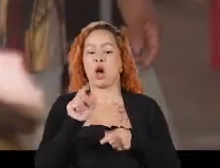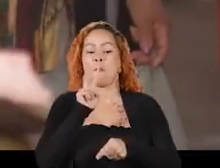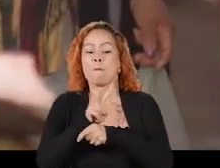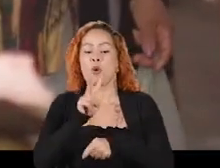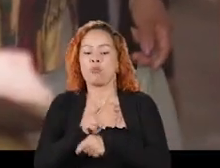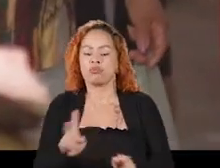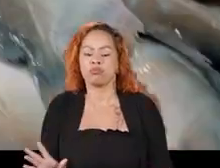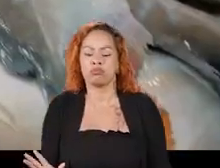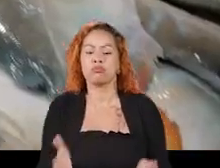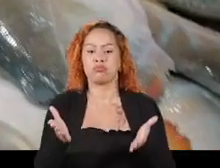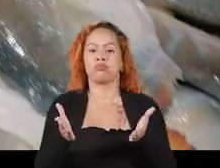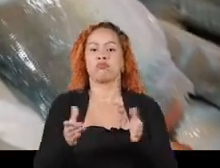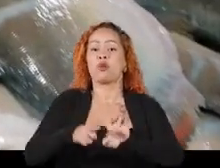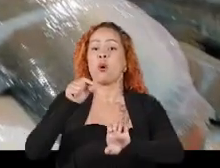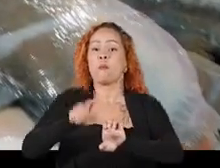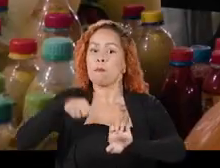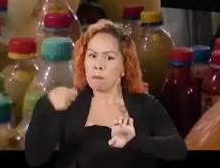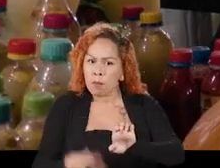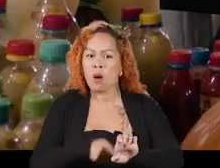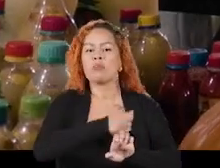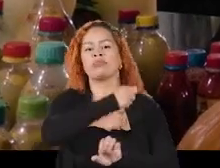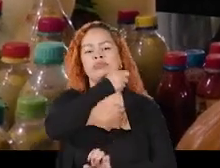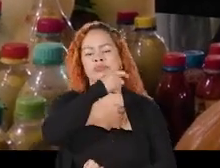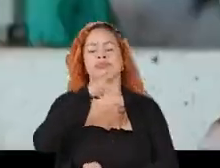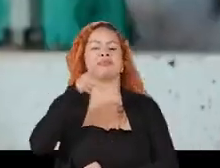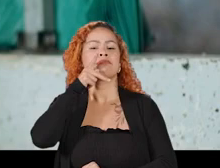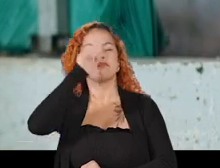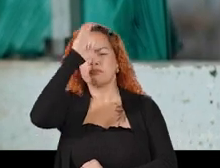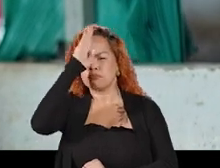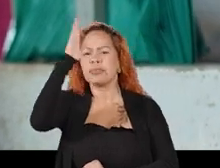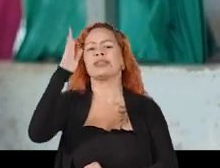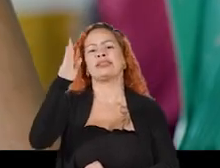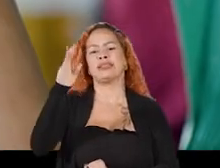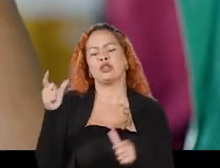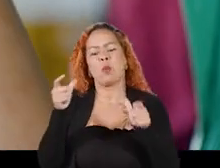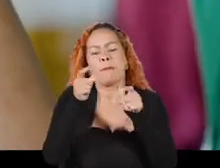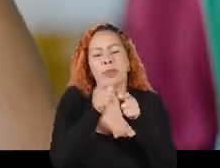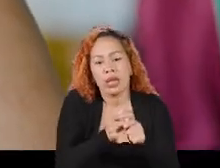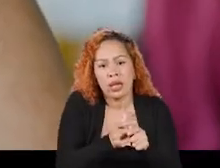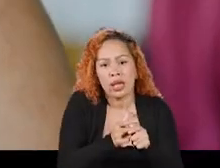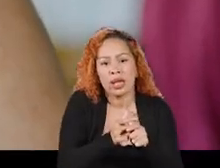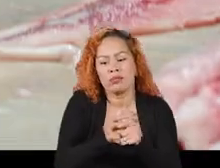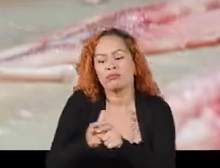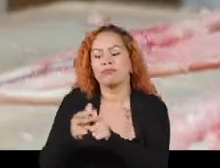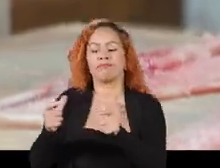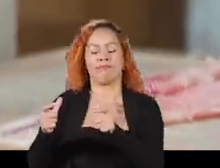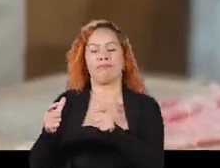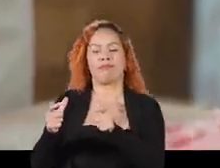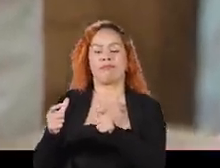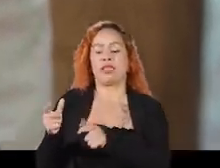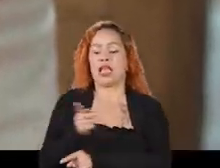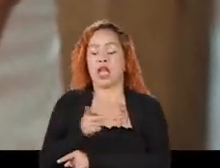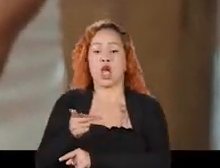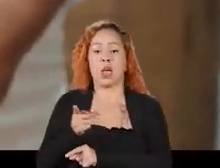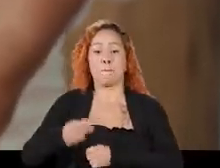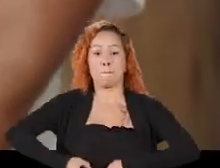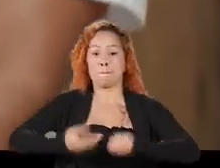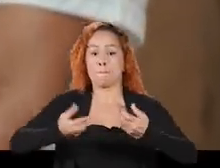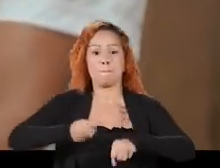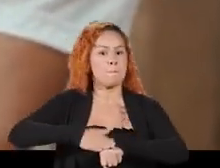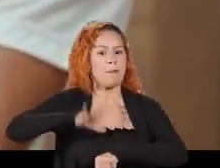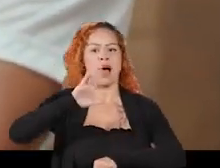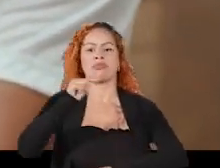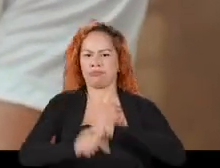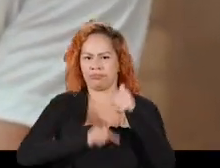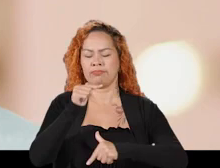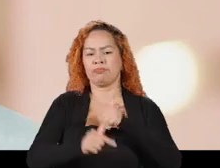é proteger e incentivar os empreendedores do Amapá, principalmente os pequenininhos e os médios, que são os que mais